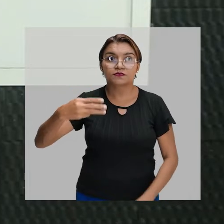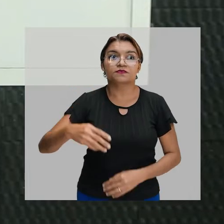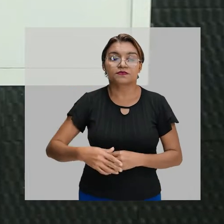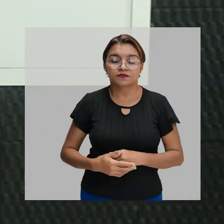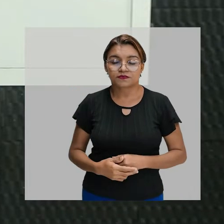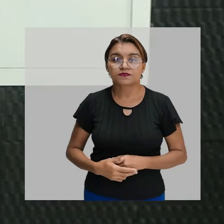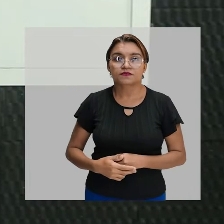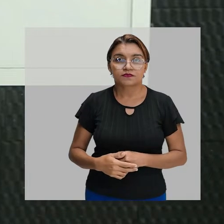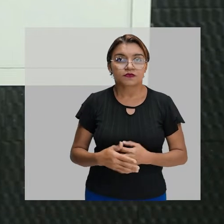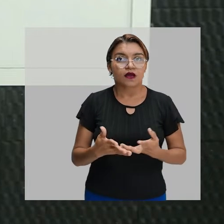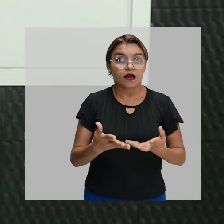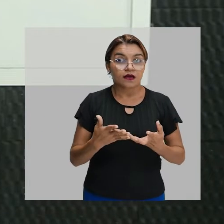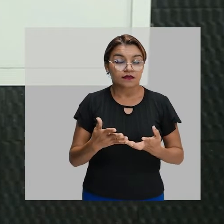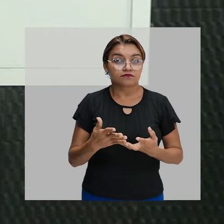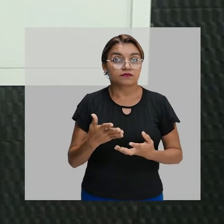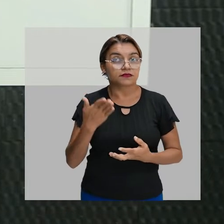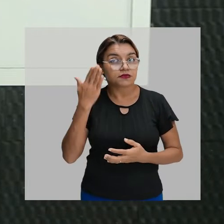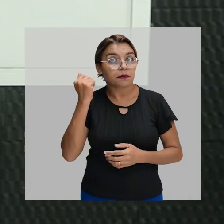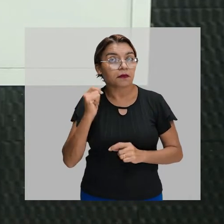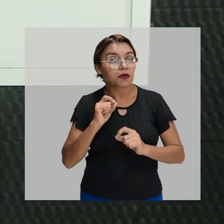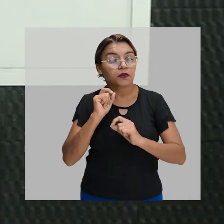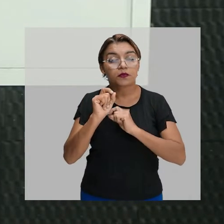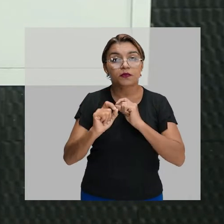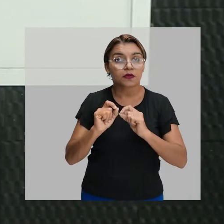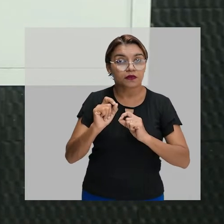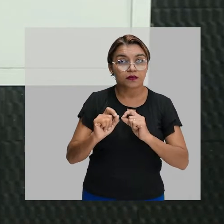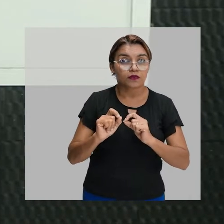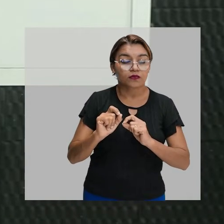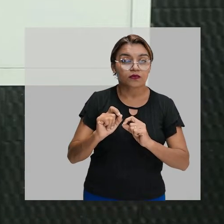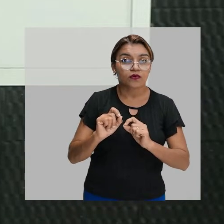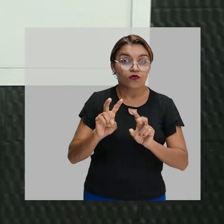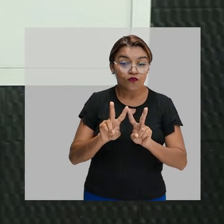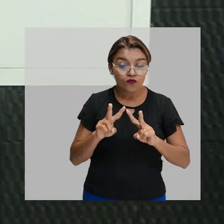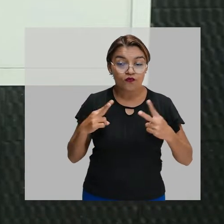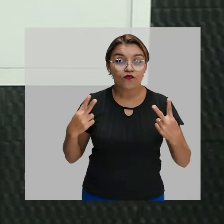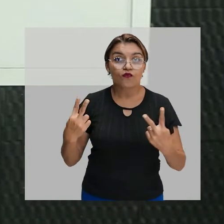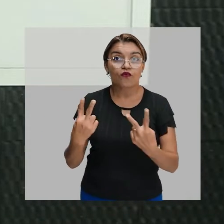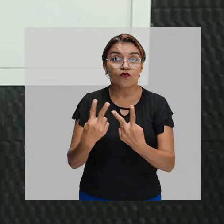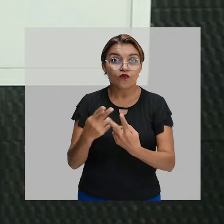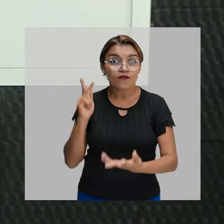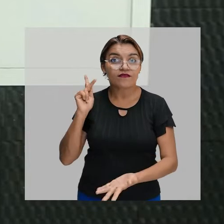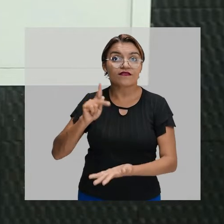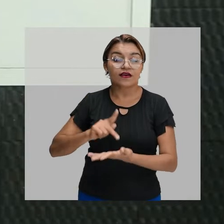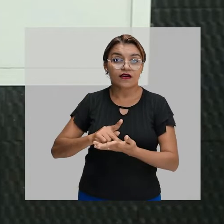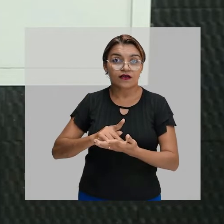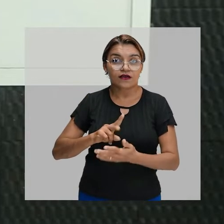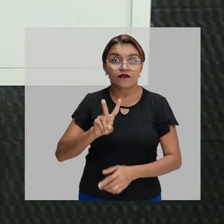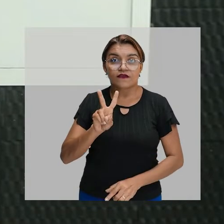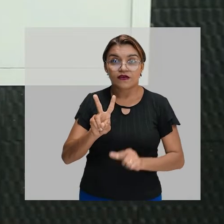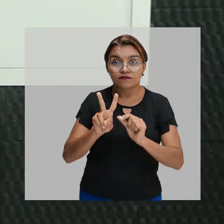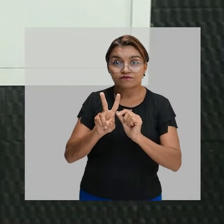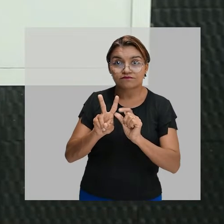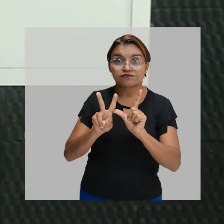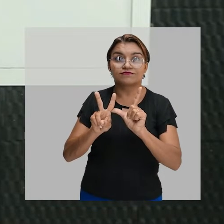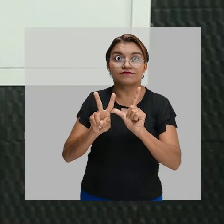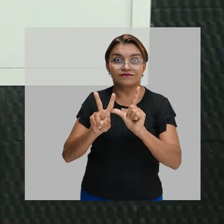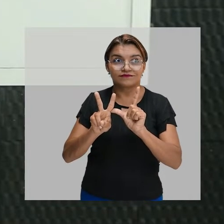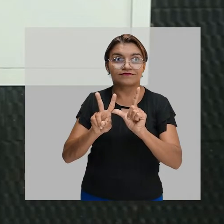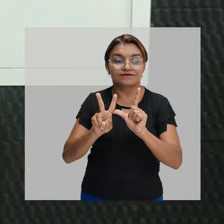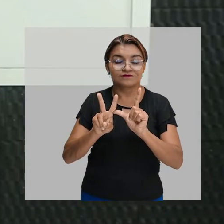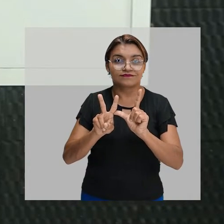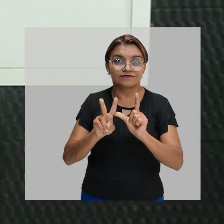Ele quer saber qual é o volume real vesão volume real